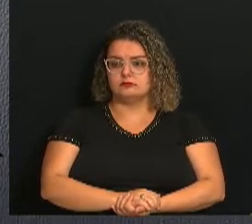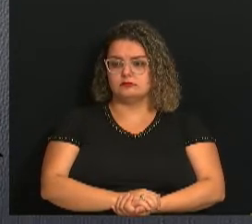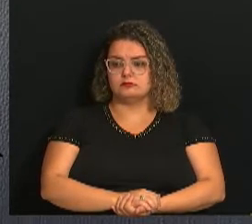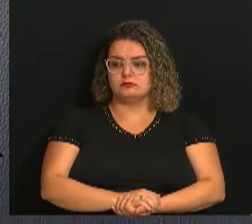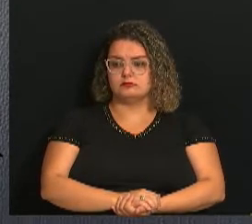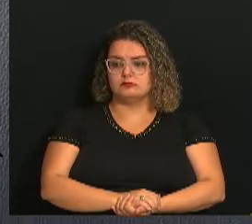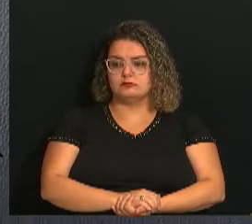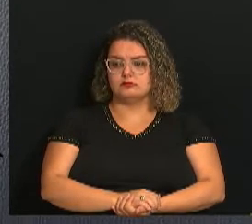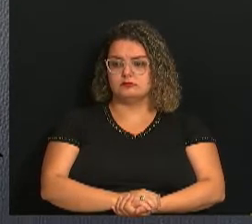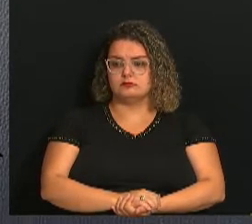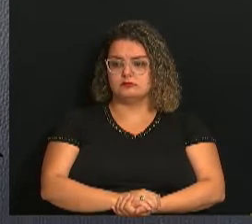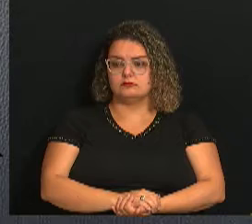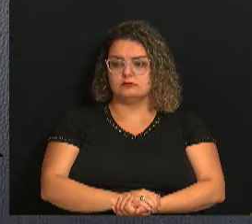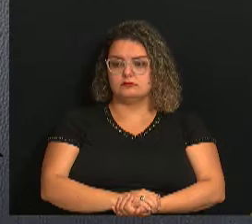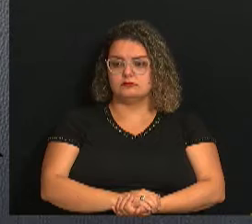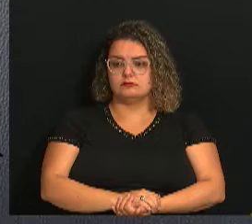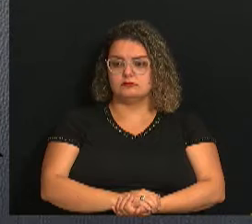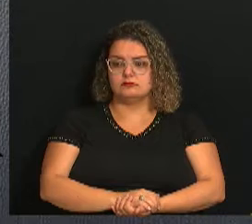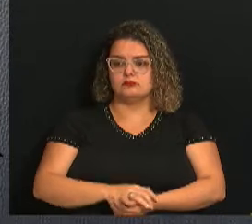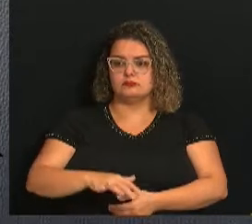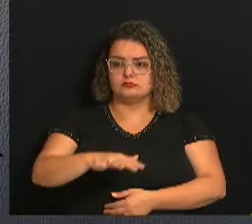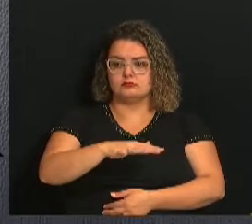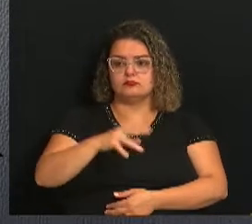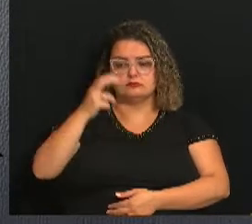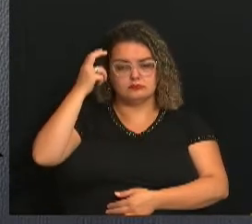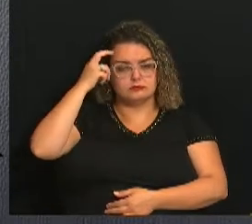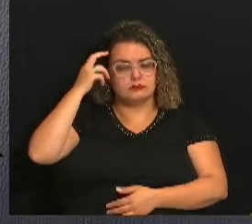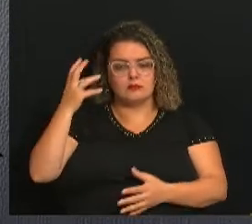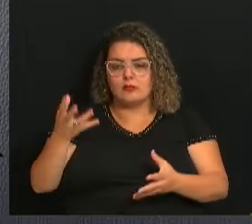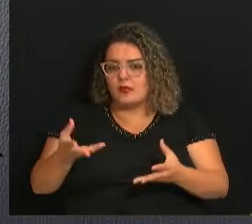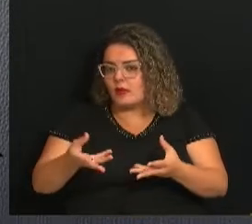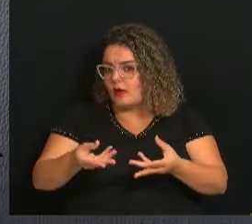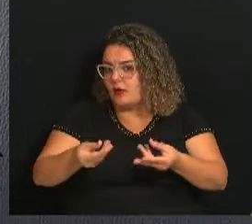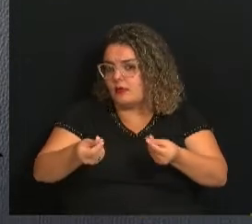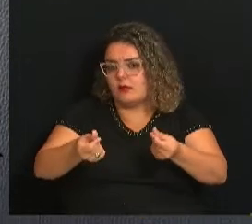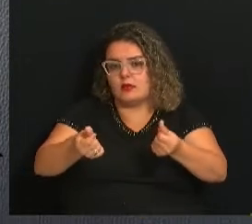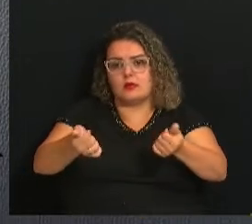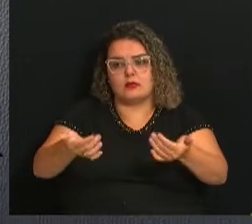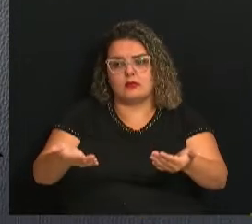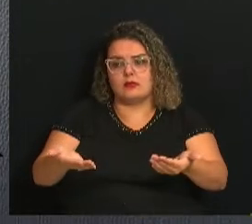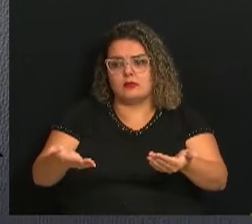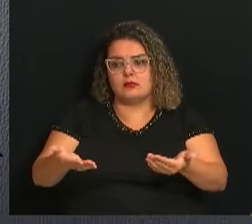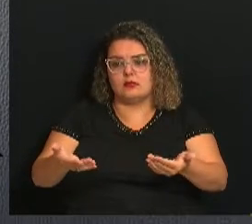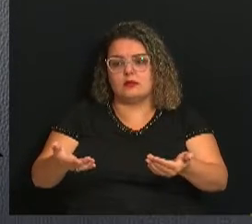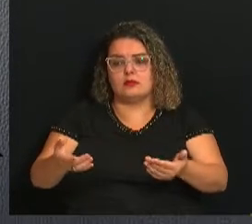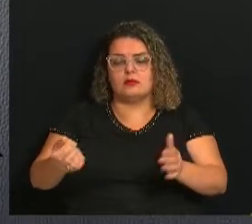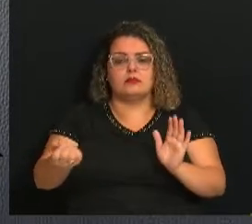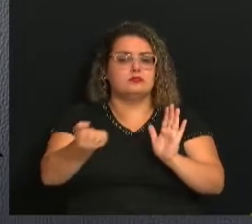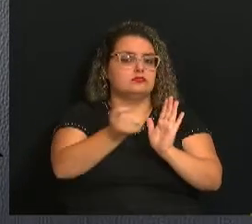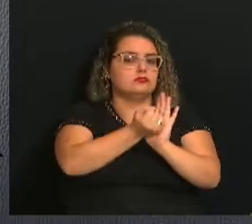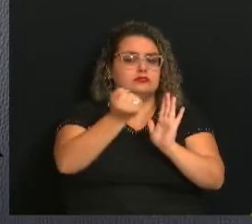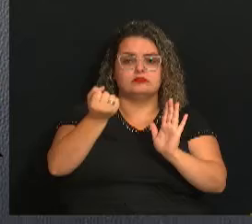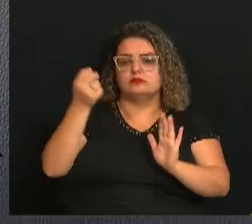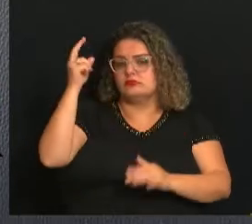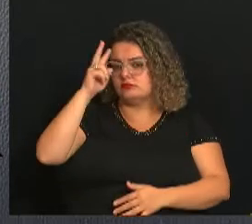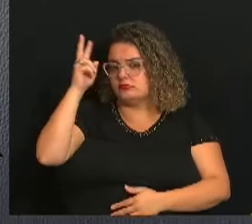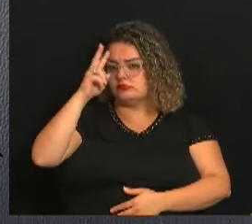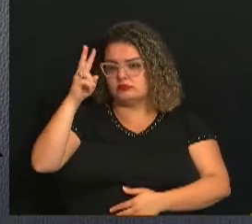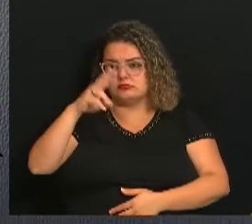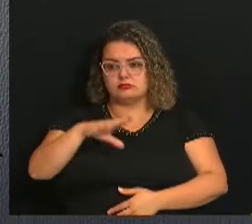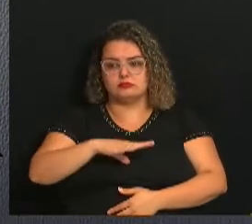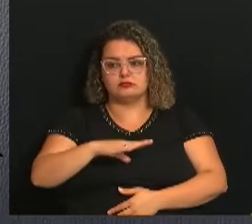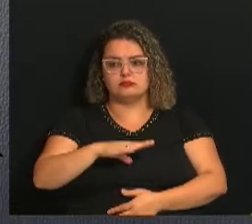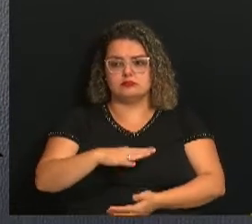Esse equipamento de cultura que nós temos tão rico, que fez parte da nossa história, da história da cidade, né?